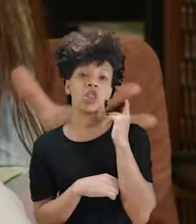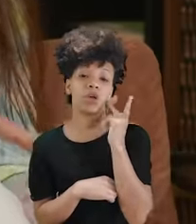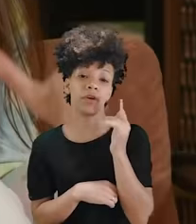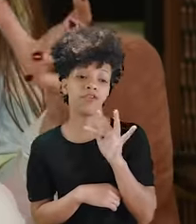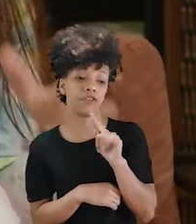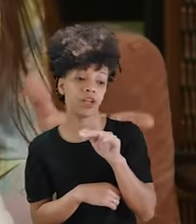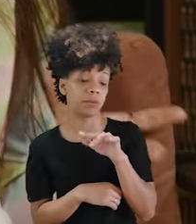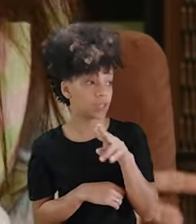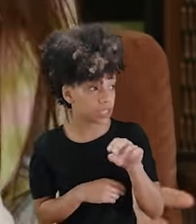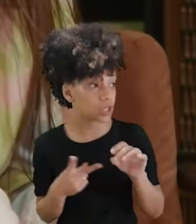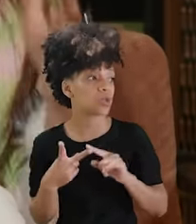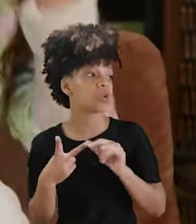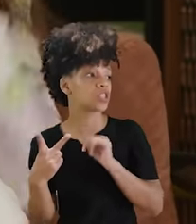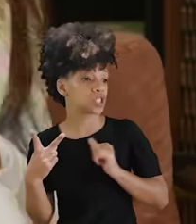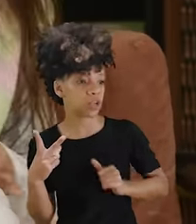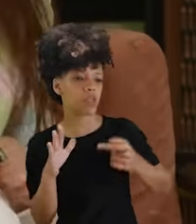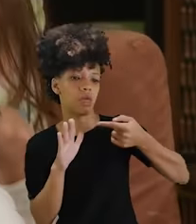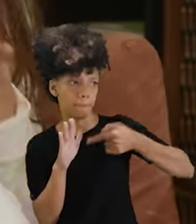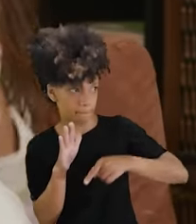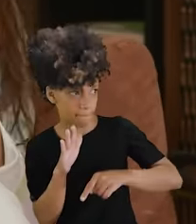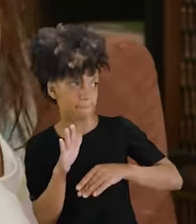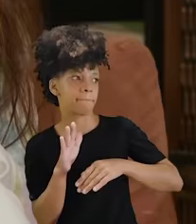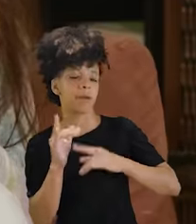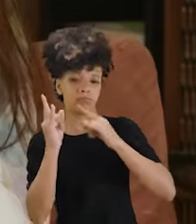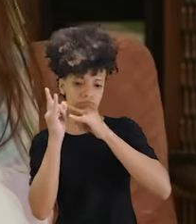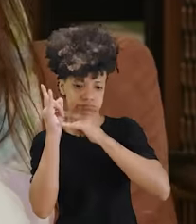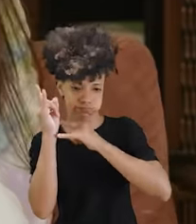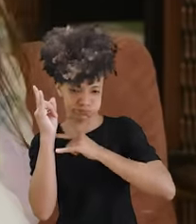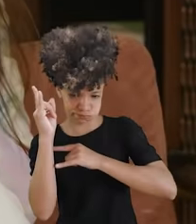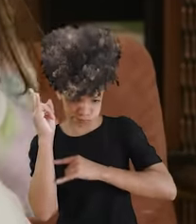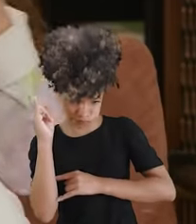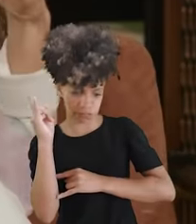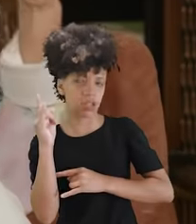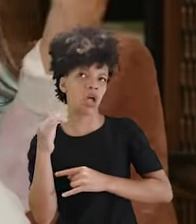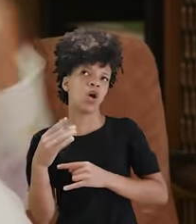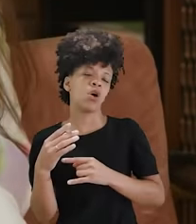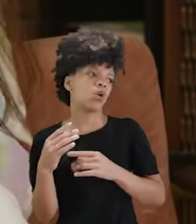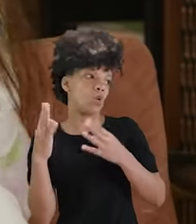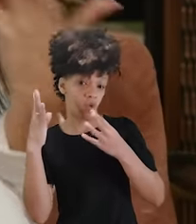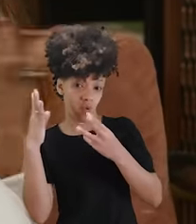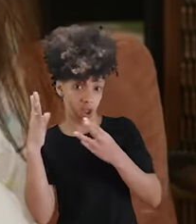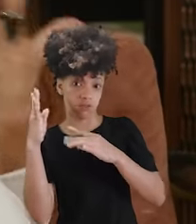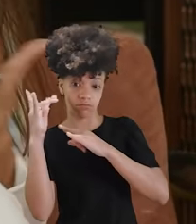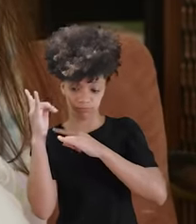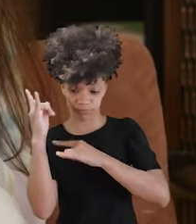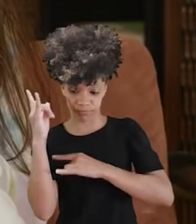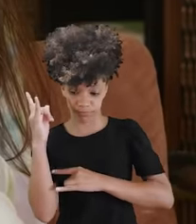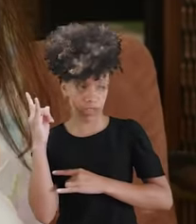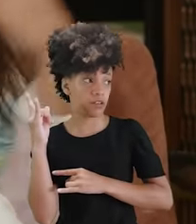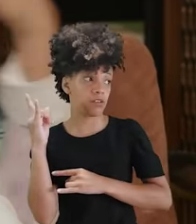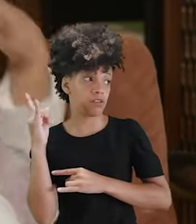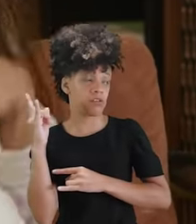normalmente os filipinos chineses ficam mais para baixo né tipo de São quatro